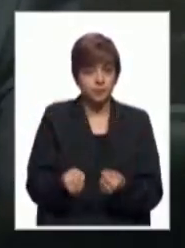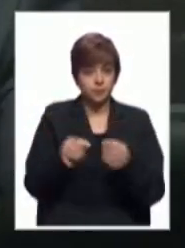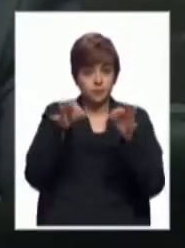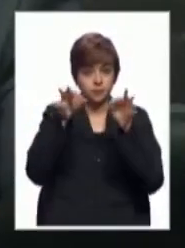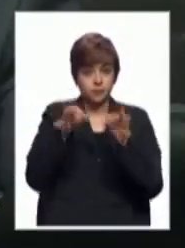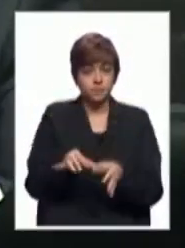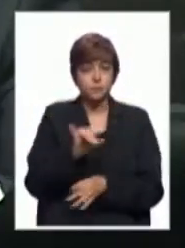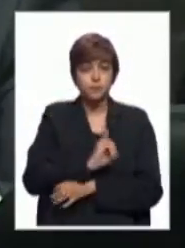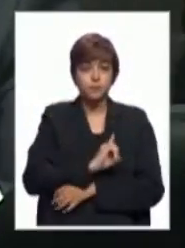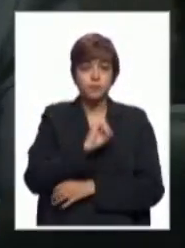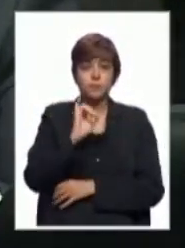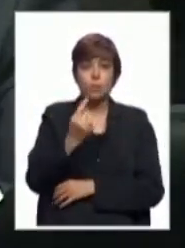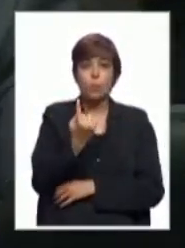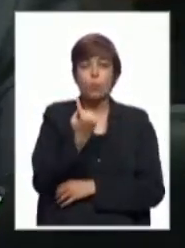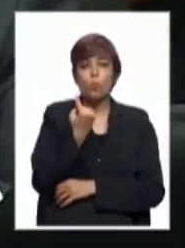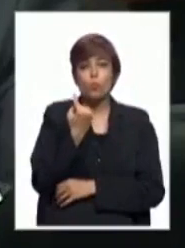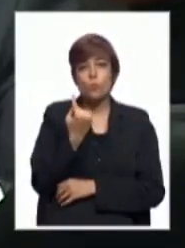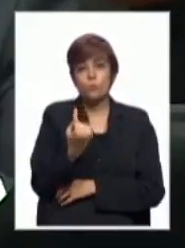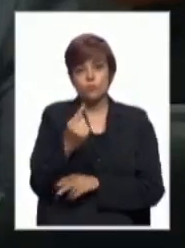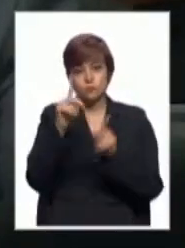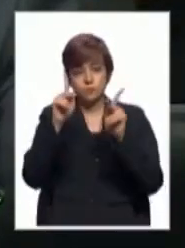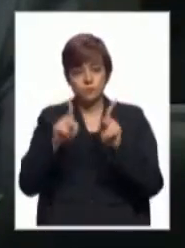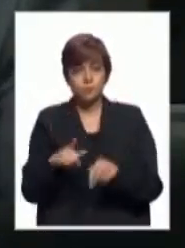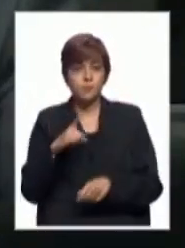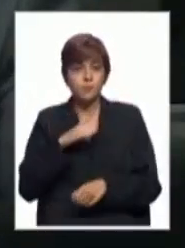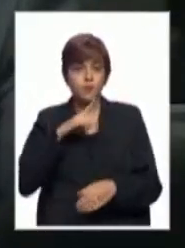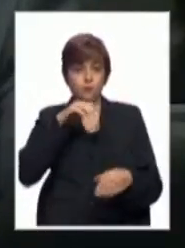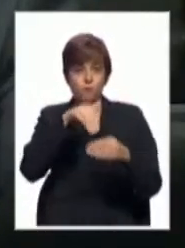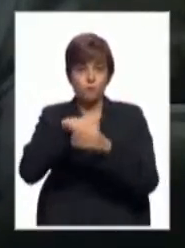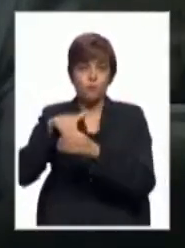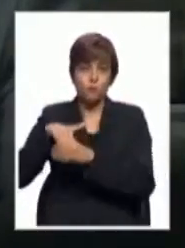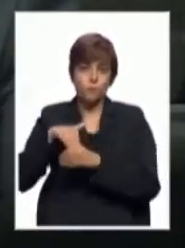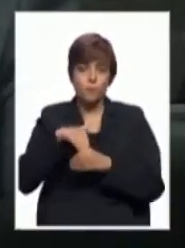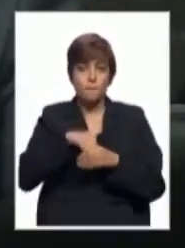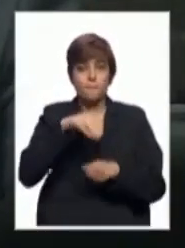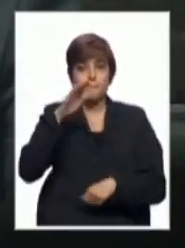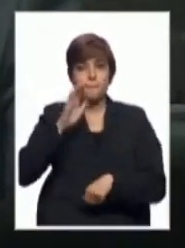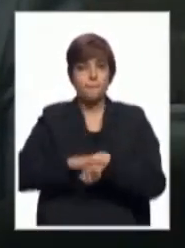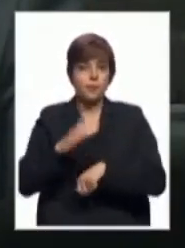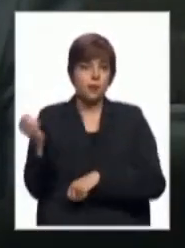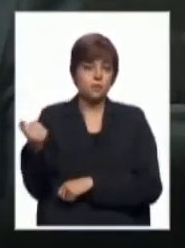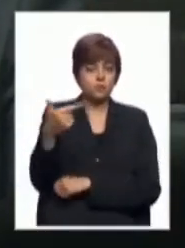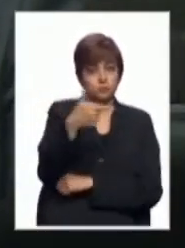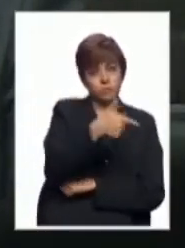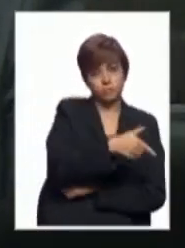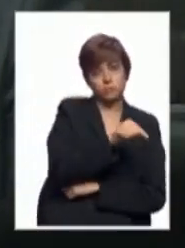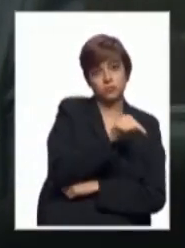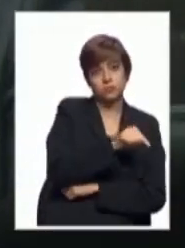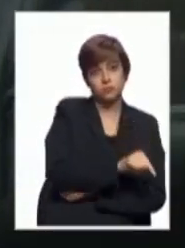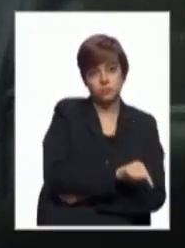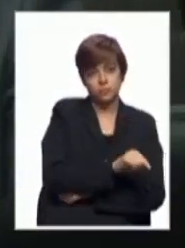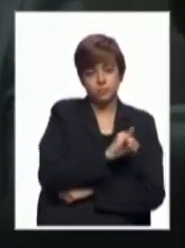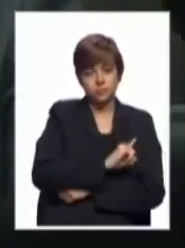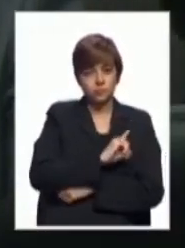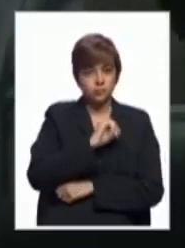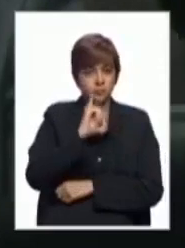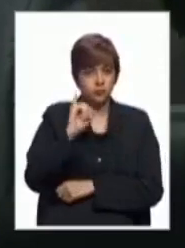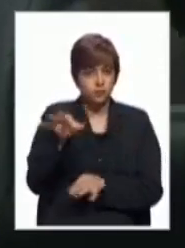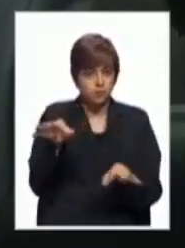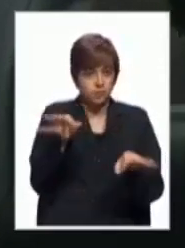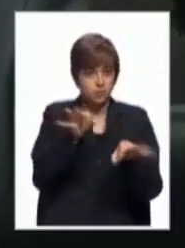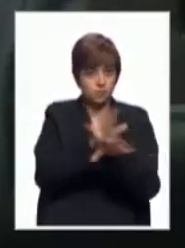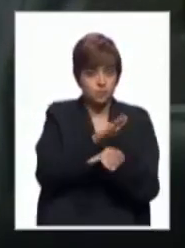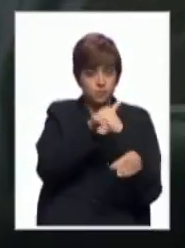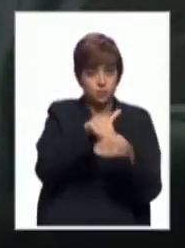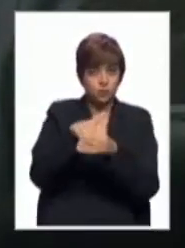um candidato obtiver o voto da maioria dos membros da Assembleia Legislativa depois de realizada a votação de